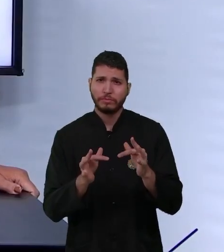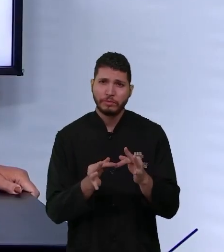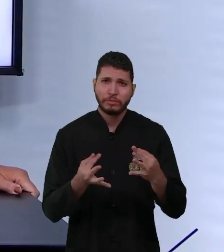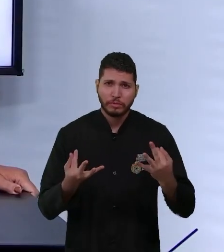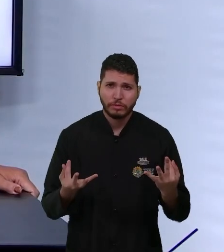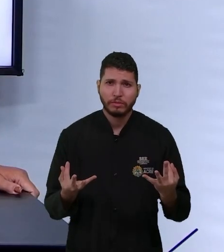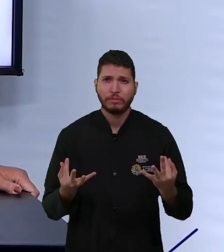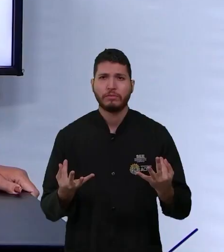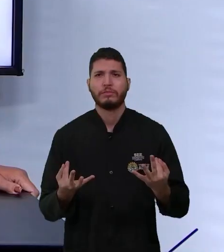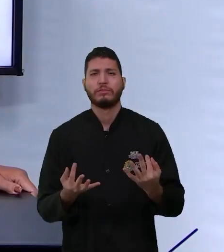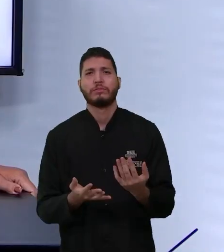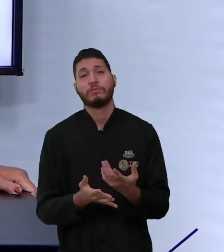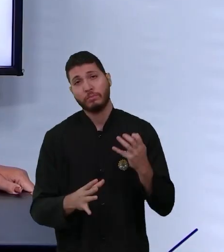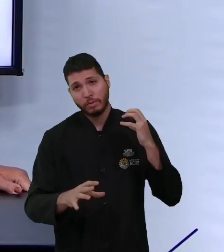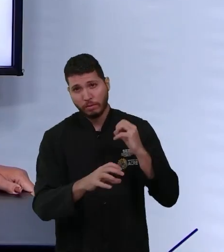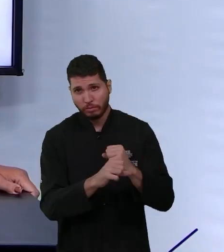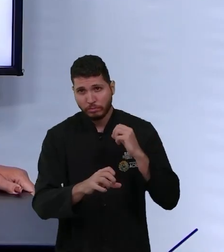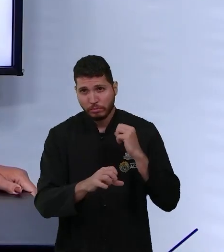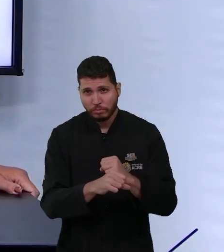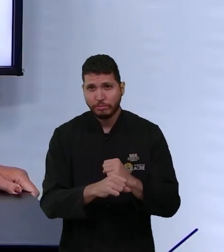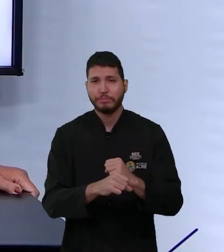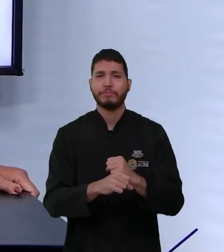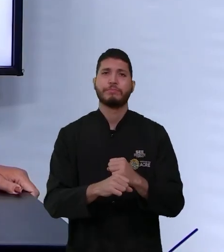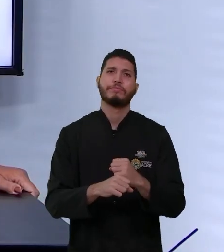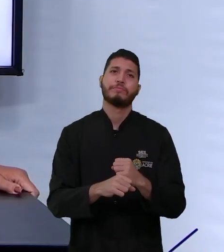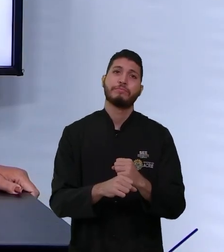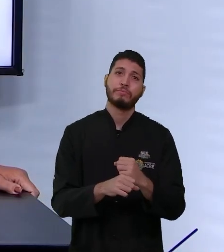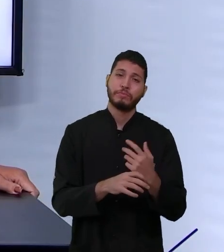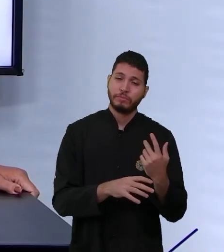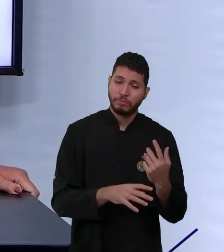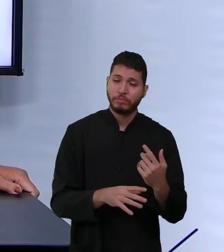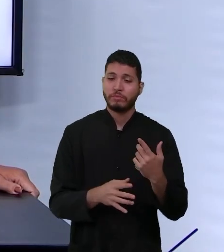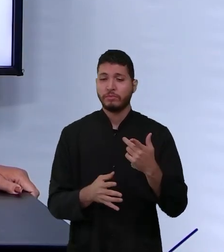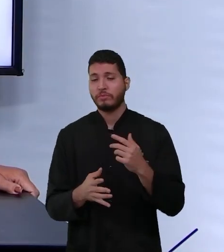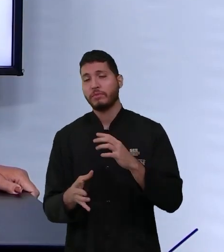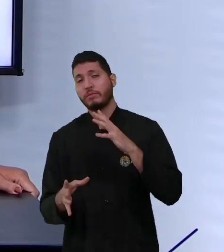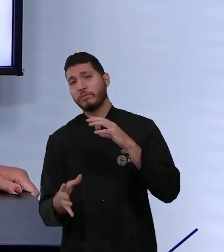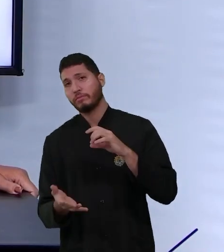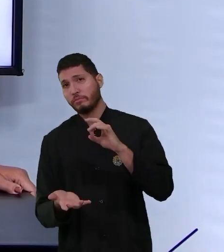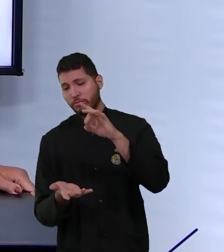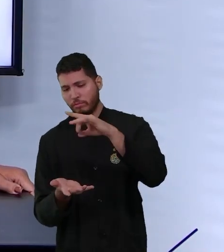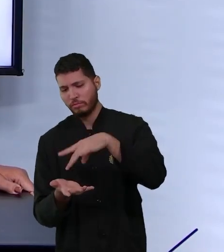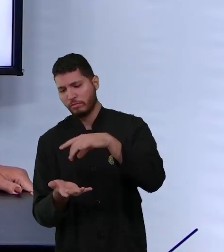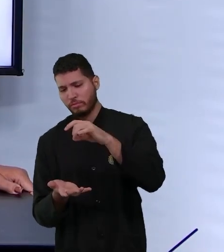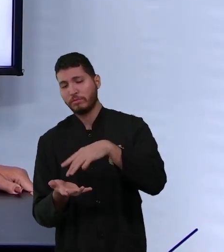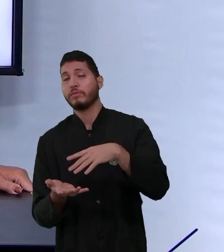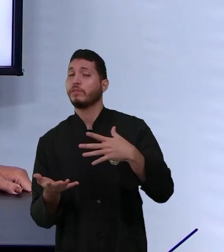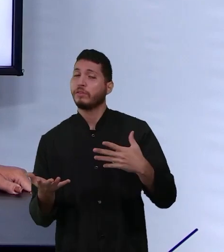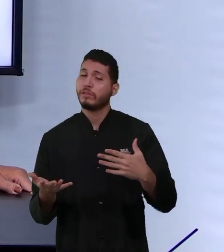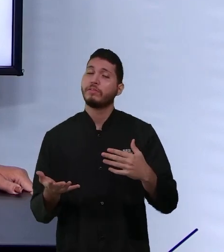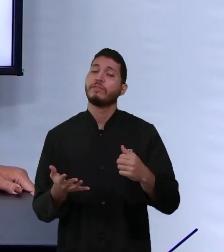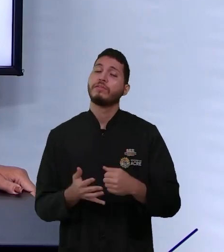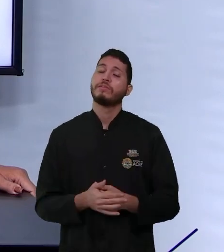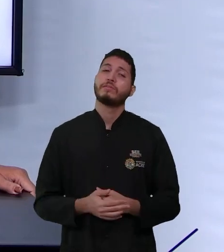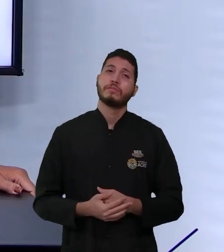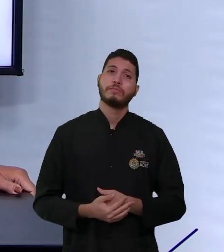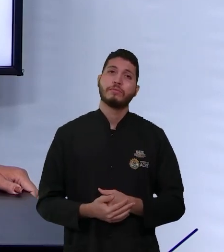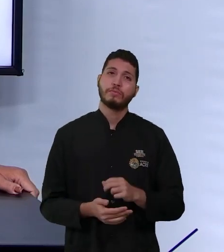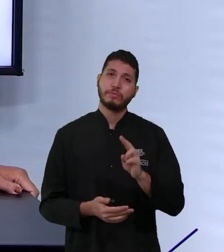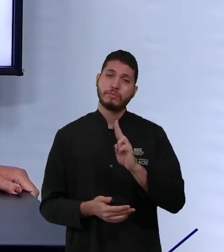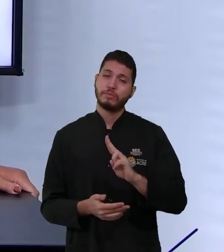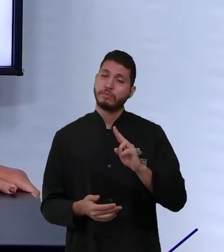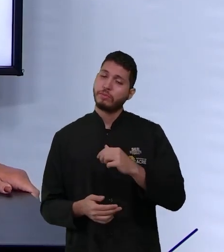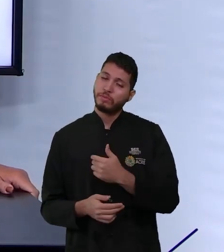você calculou o percentual que ela gasta, o que sobrar será o valor que ela vai destinar às outras coisas, tá